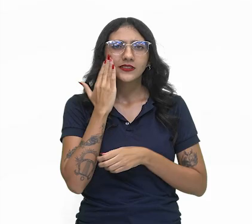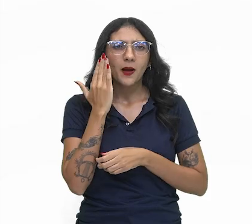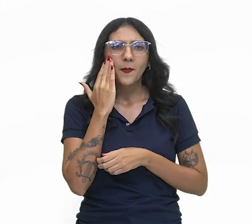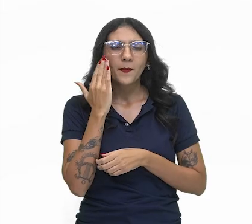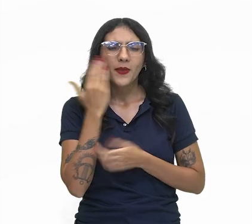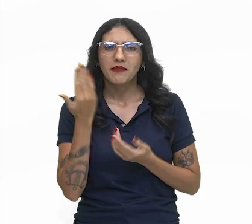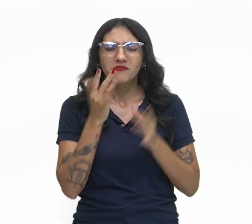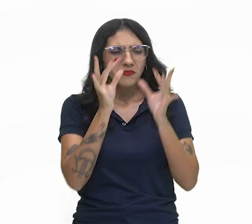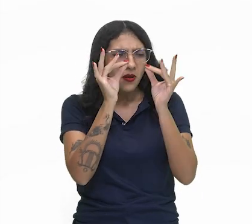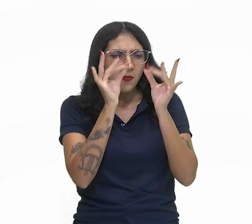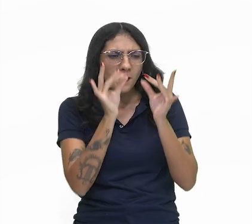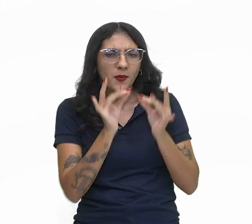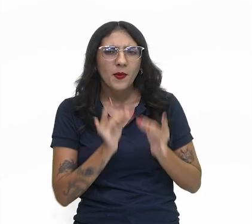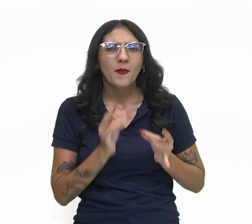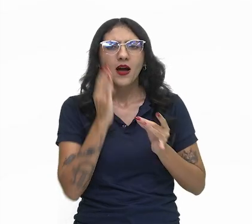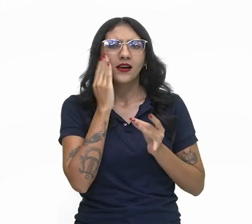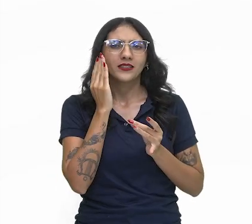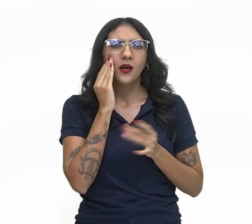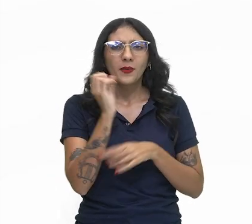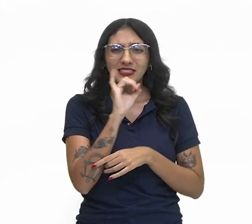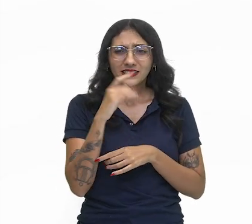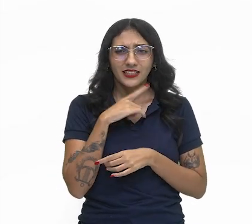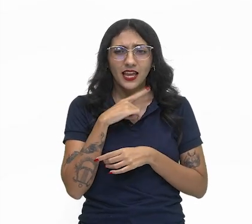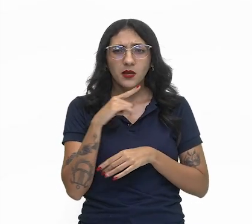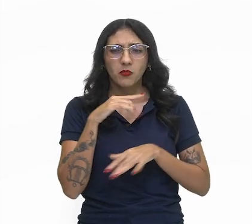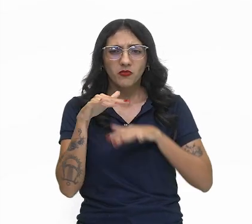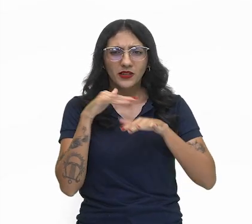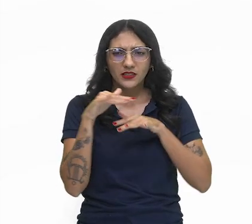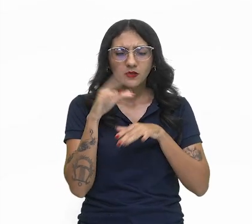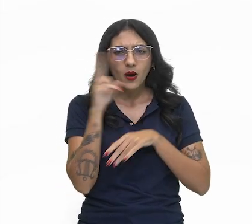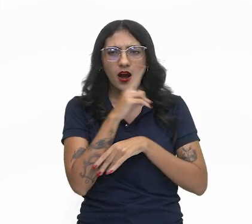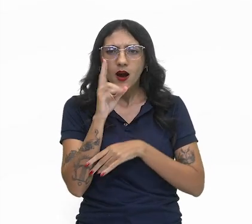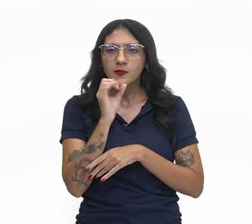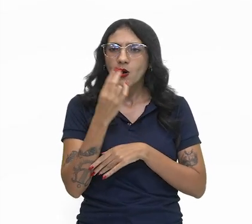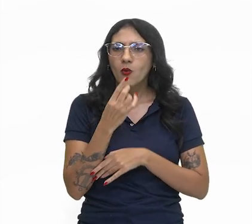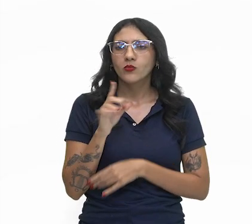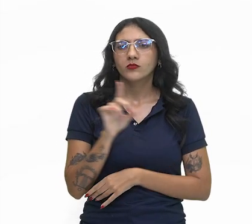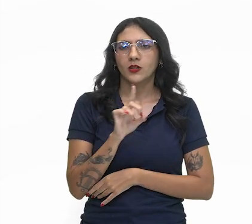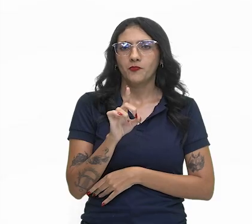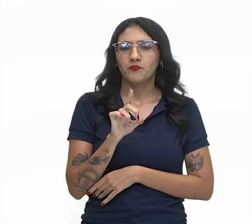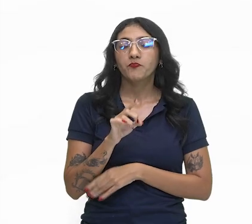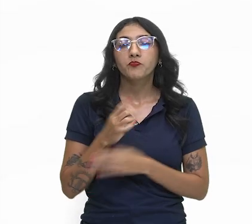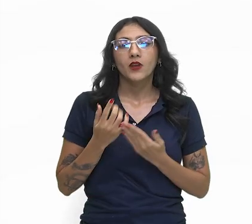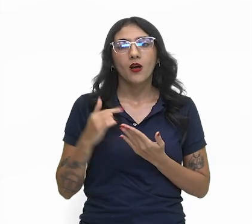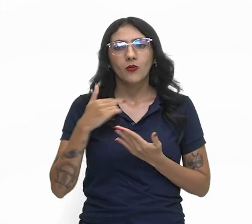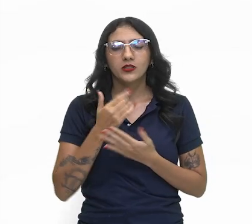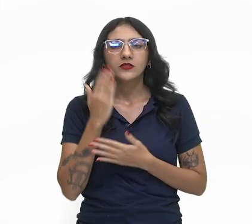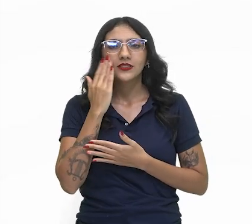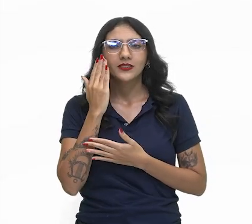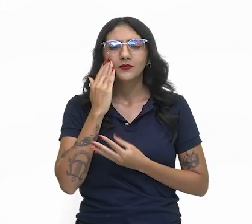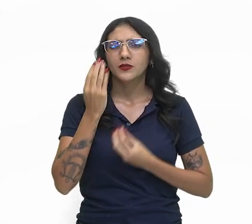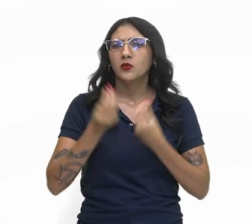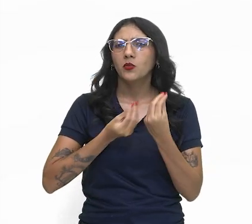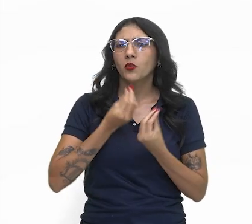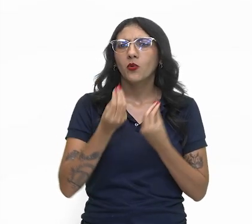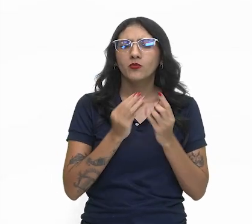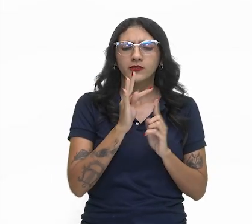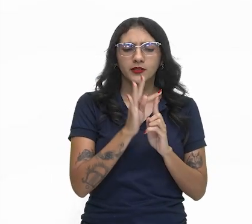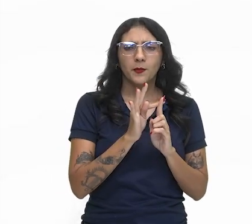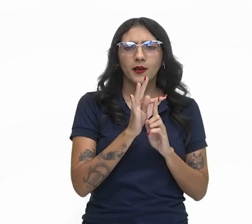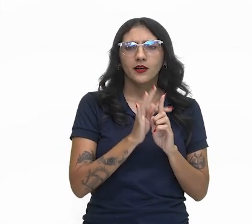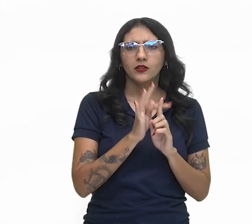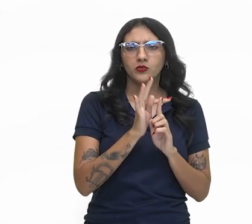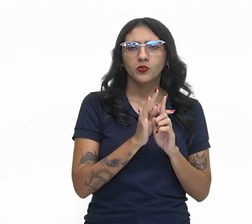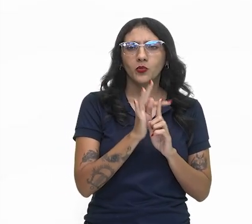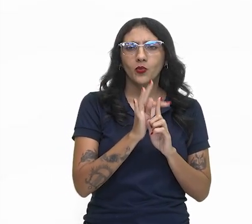lá microscopicamente se está agitada ou não. Então, na verdade, a gente vai medir temperatura pelos